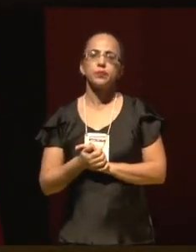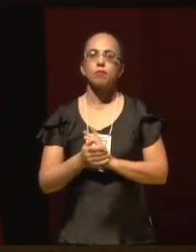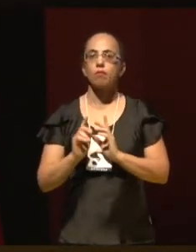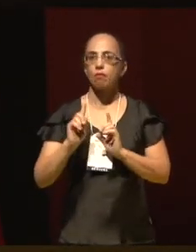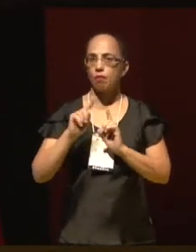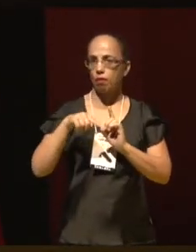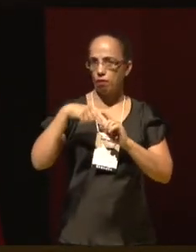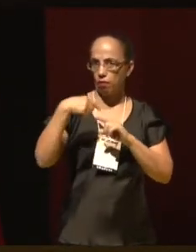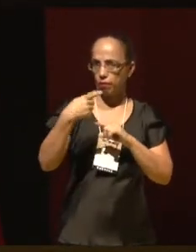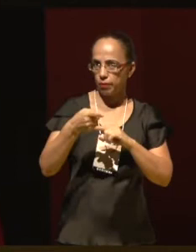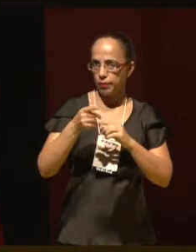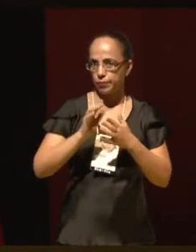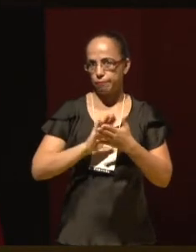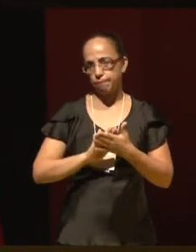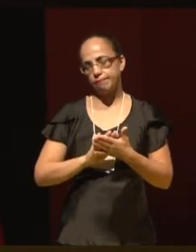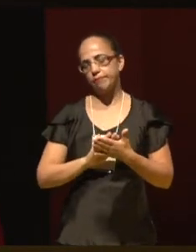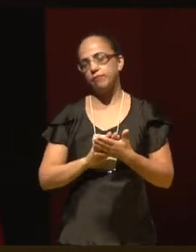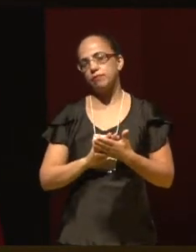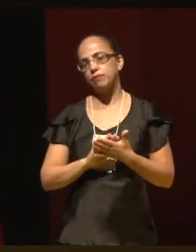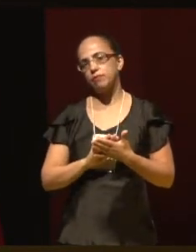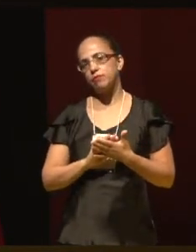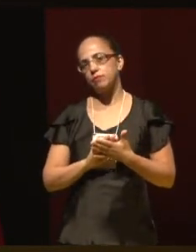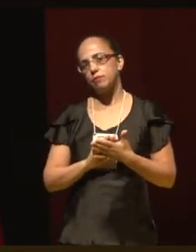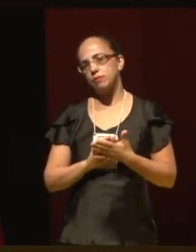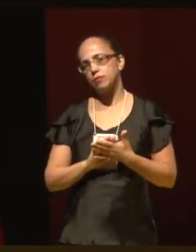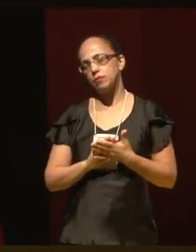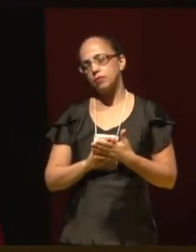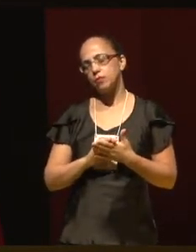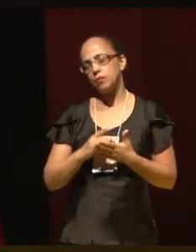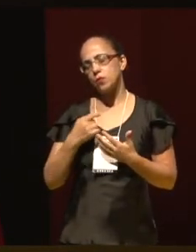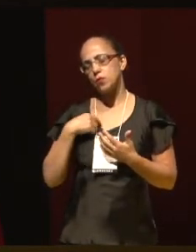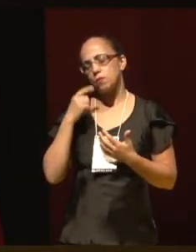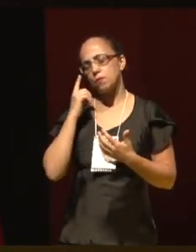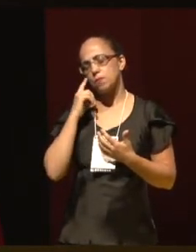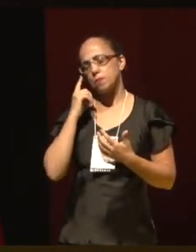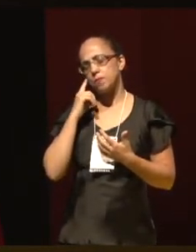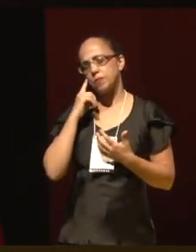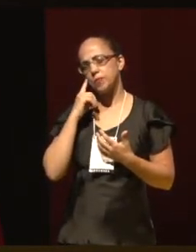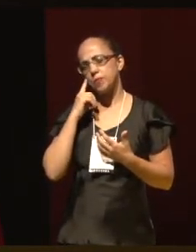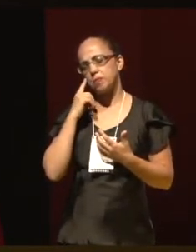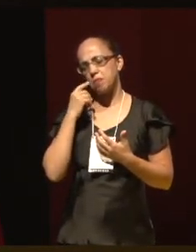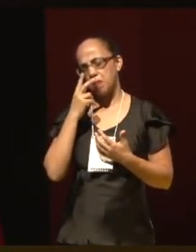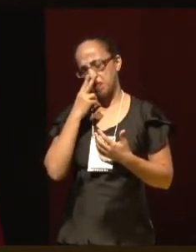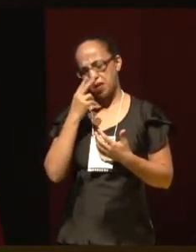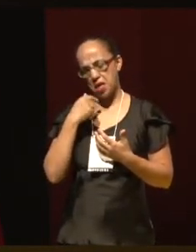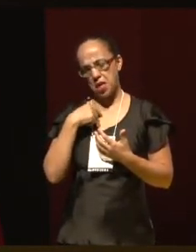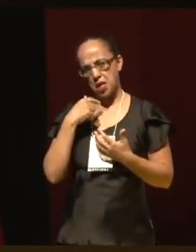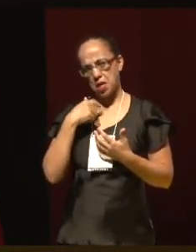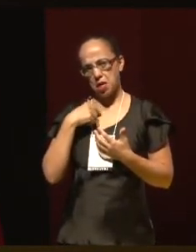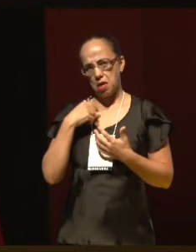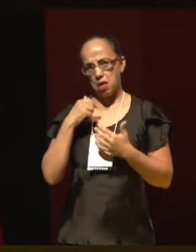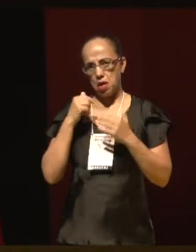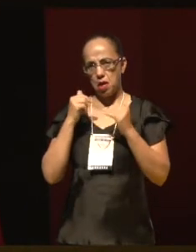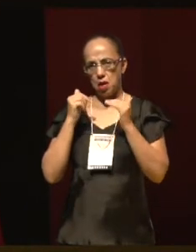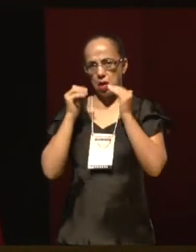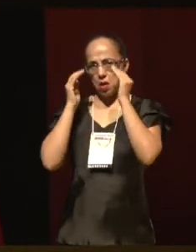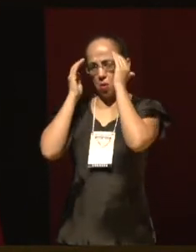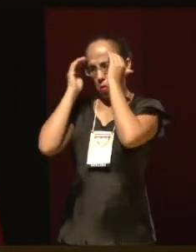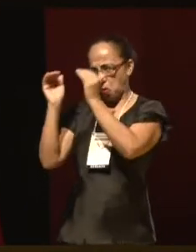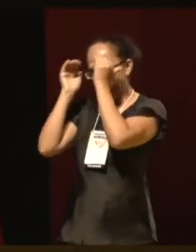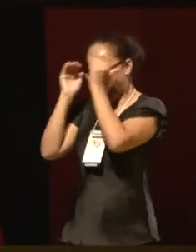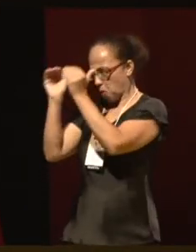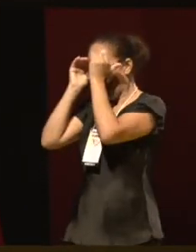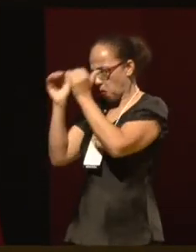Depois, disse, bom, eu penso que estou ficando um pouco fanático. Eu vou sair a